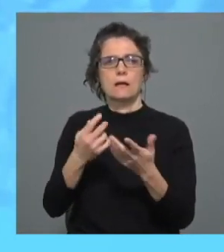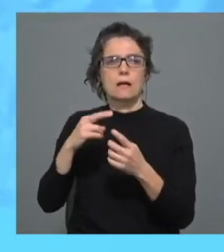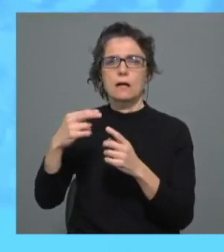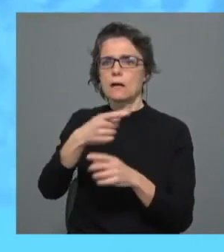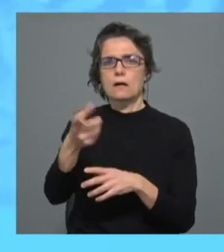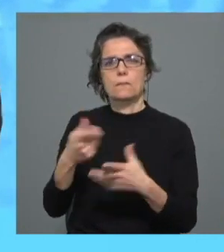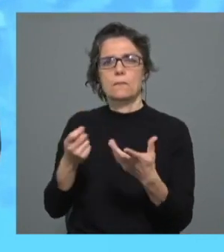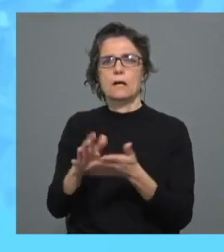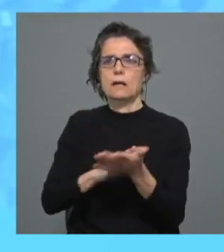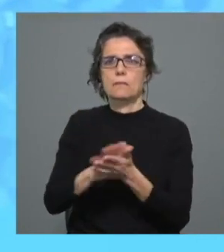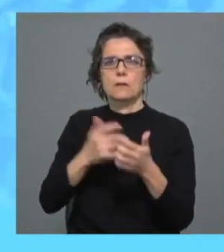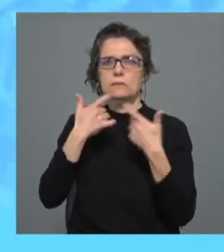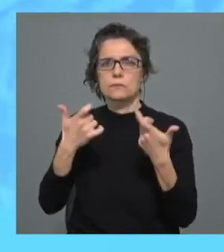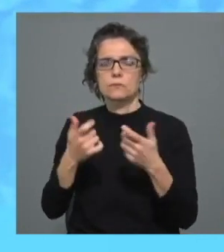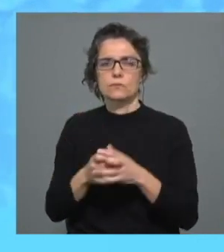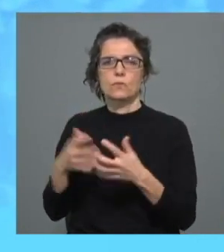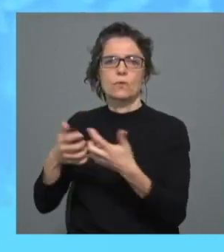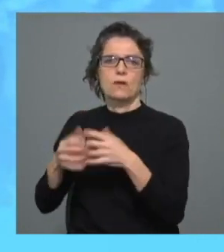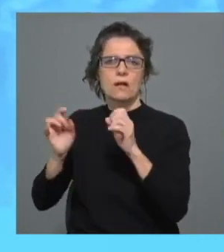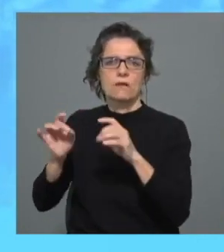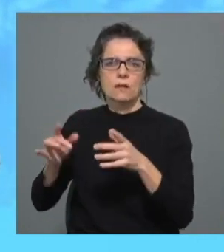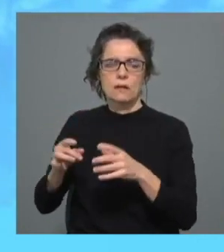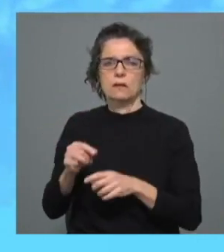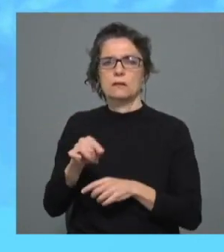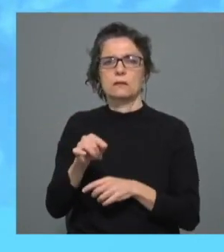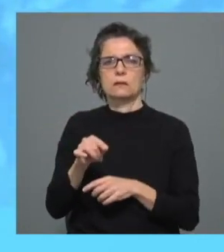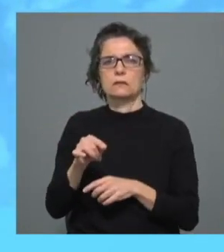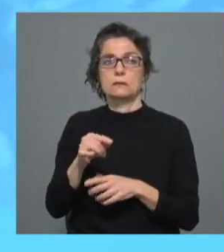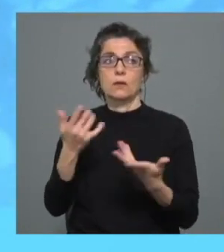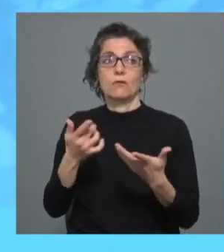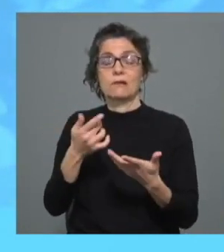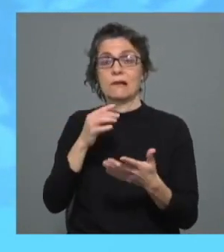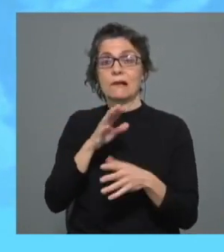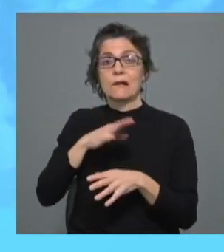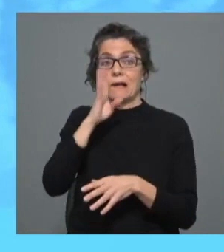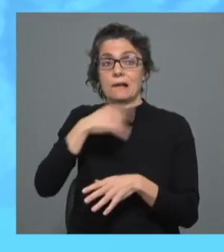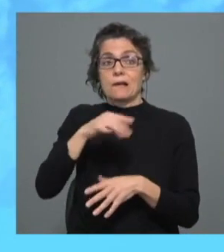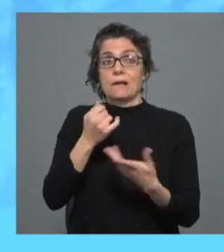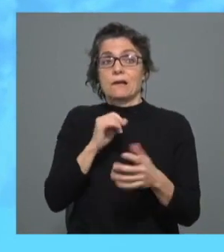excluía qualquer cenário deste tipo. Agora, se foi ou não tudo feito para